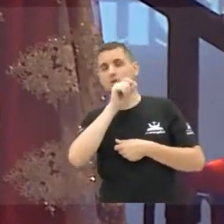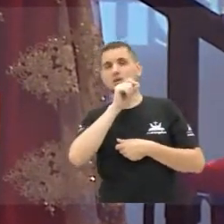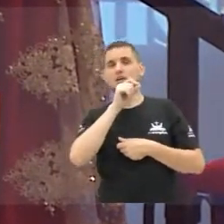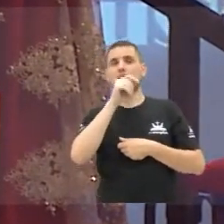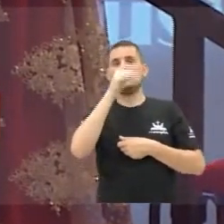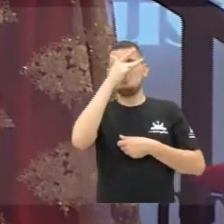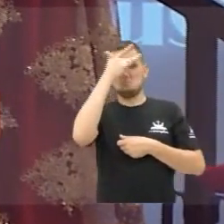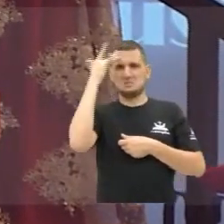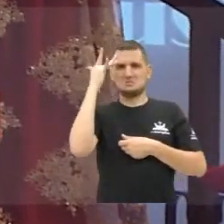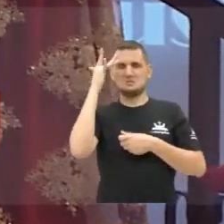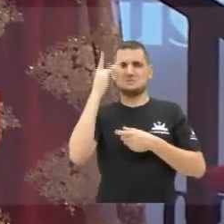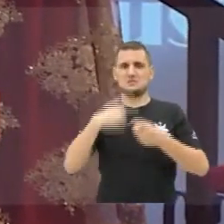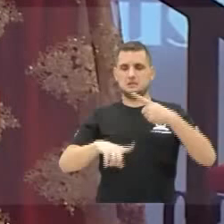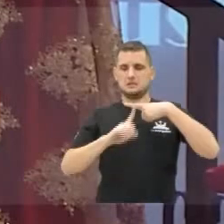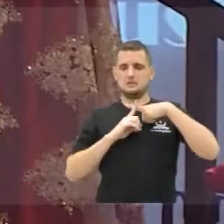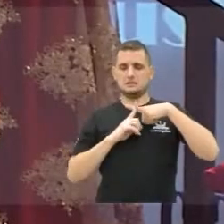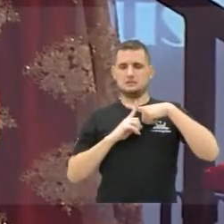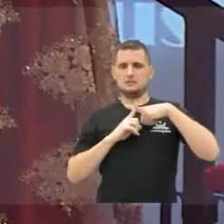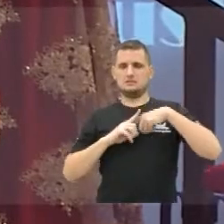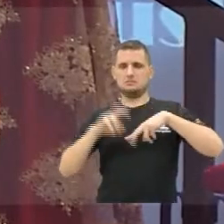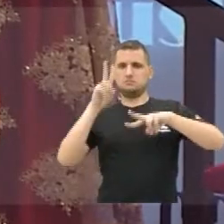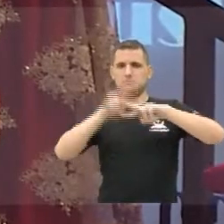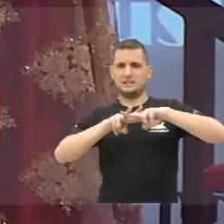cristianismo, fechando igreja,